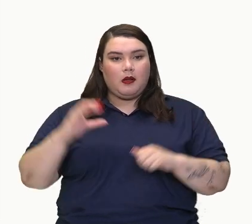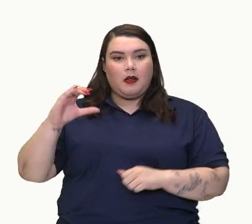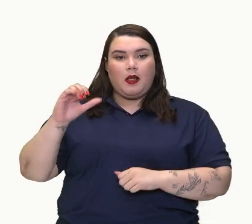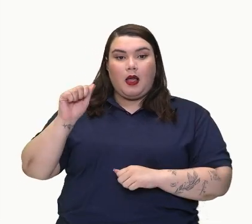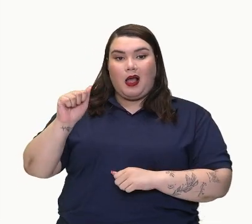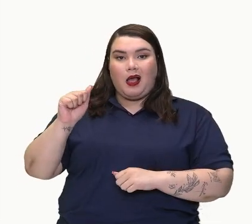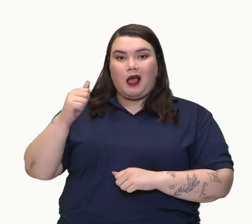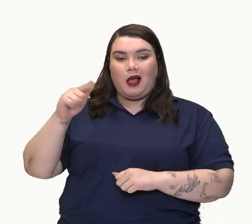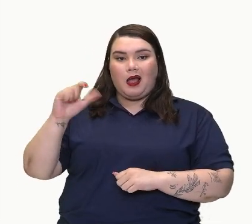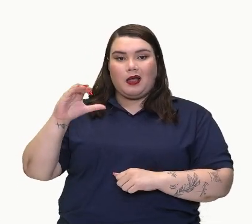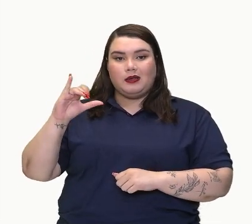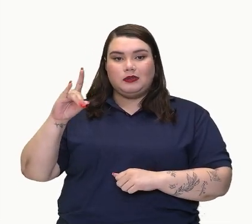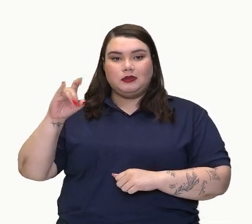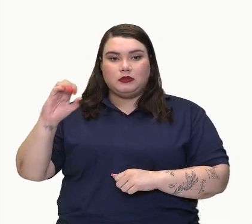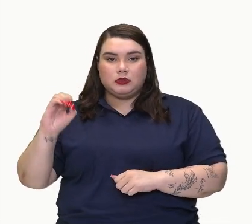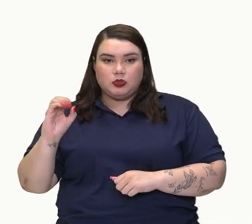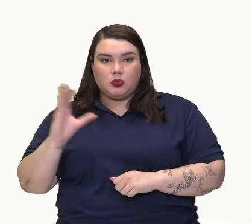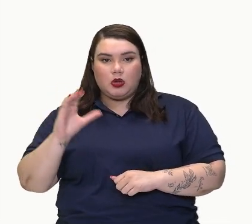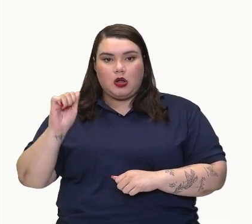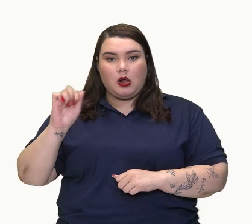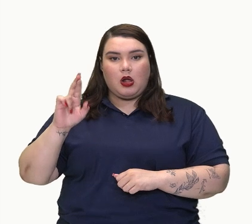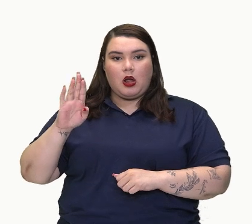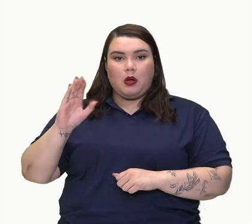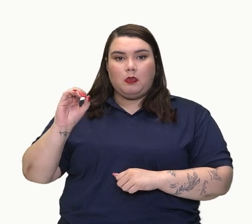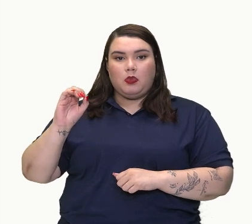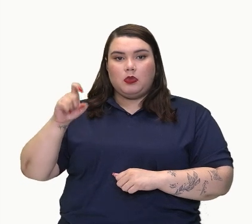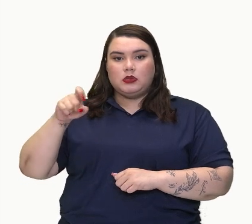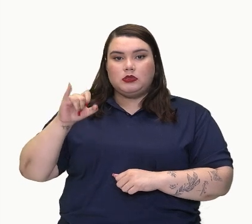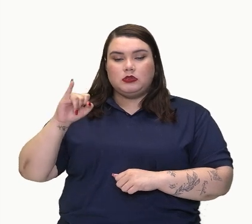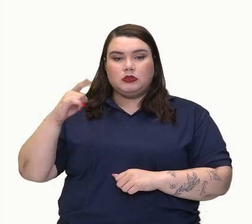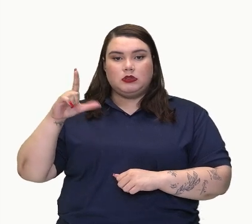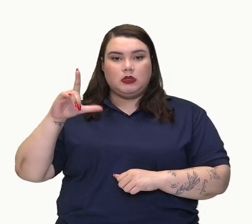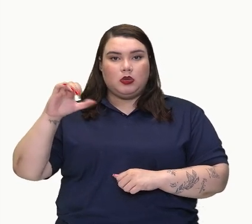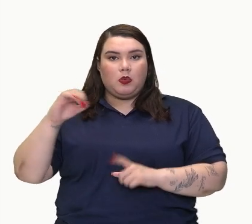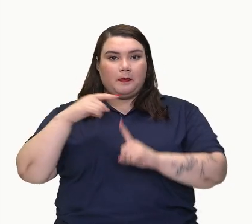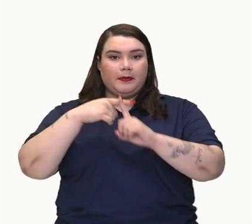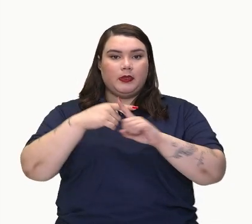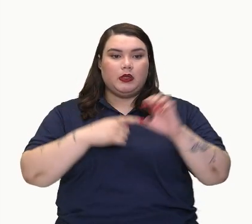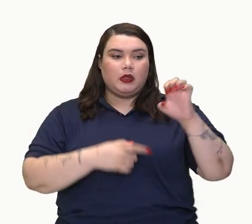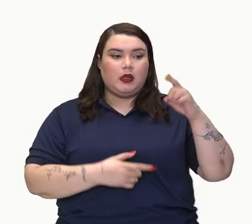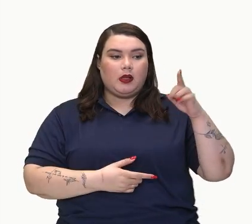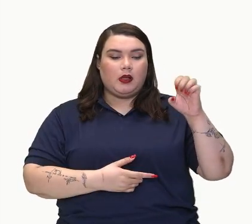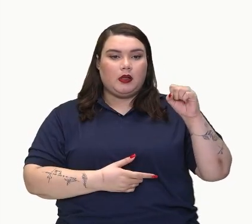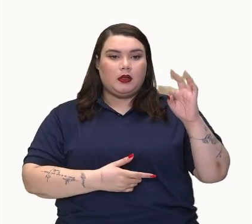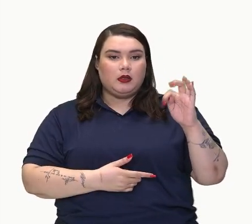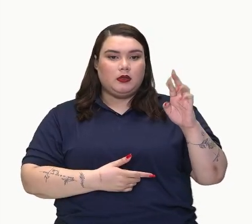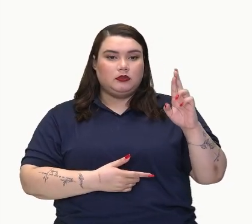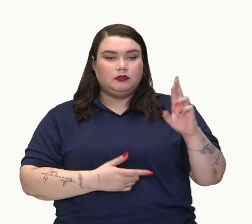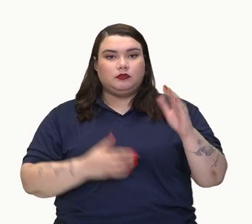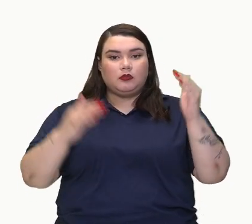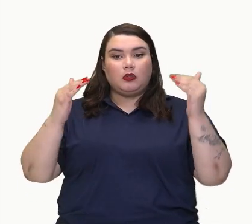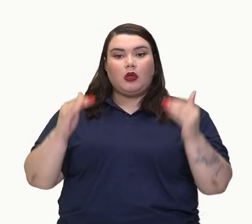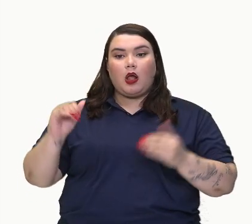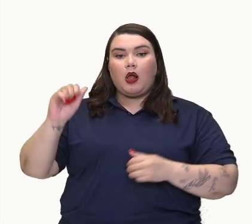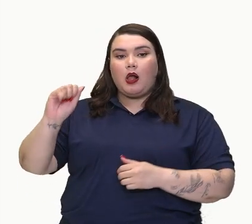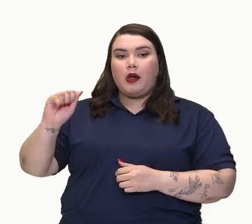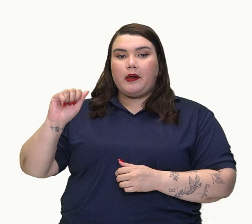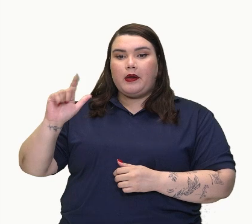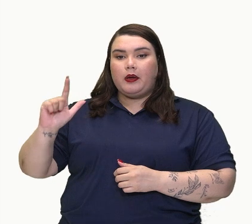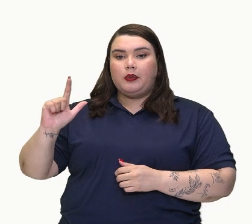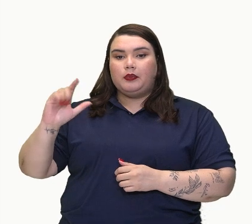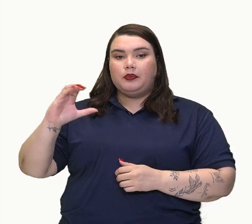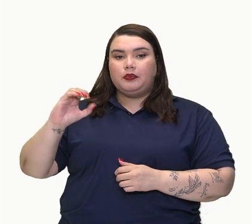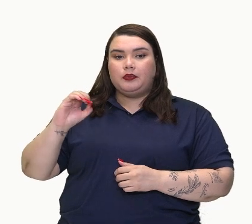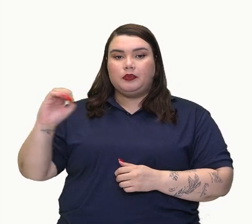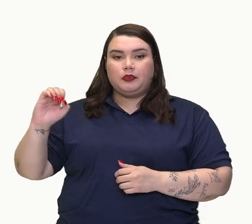éster, álcool aromático e fenol. Ah, mas professor, o que o senhor está falando? Nós estamos falando